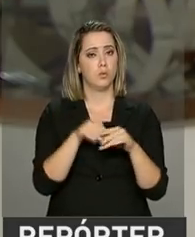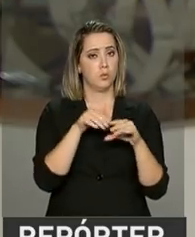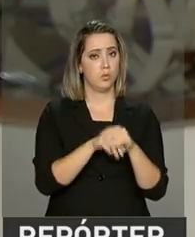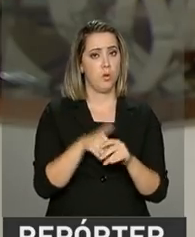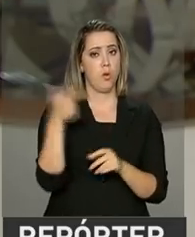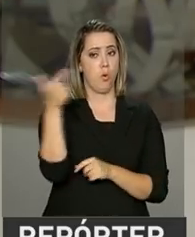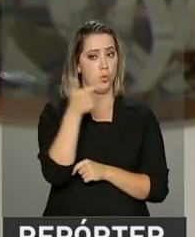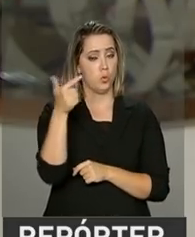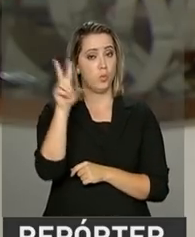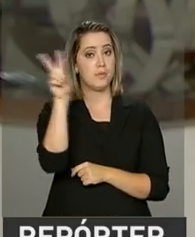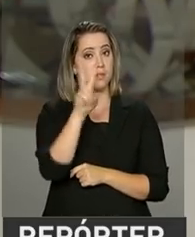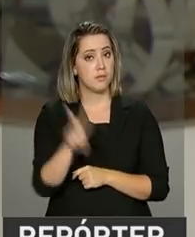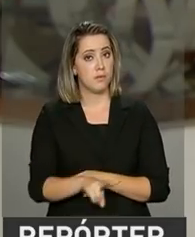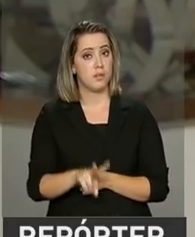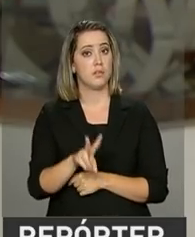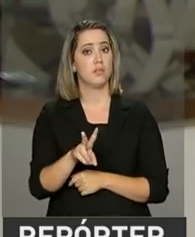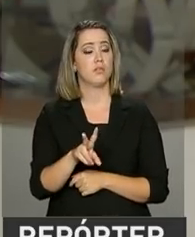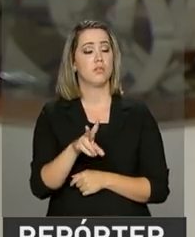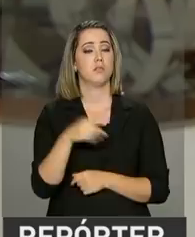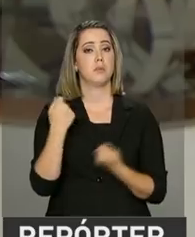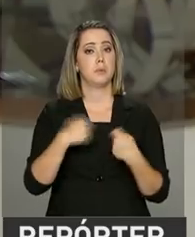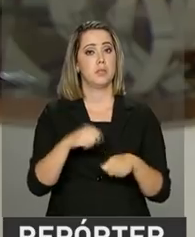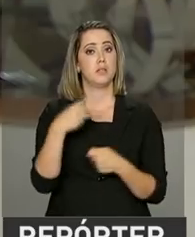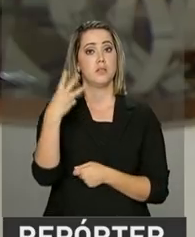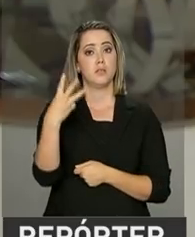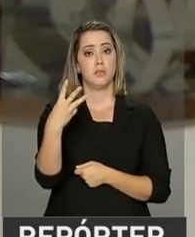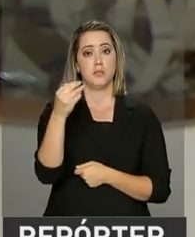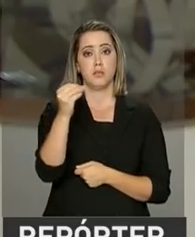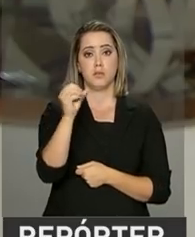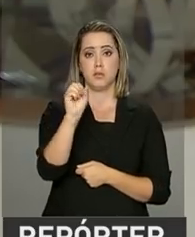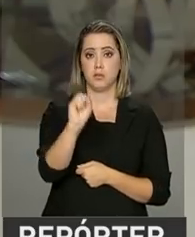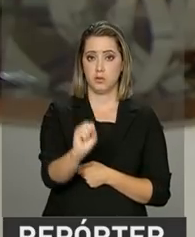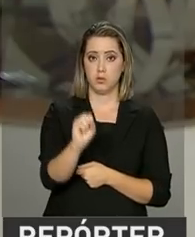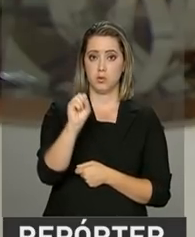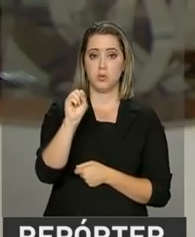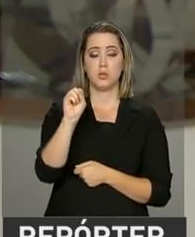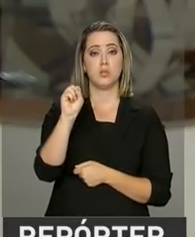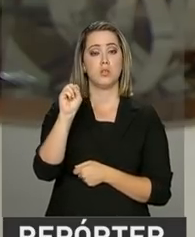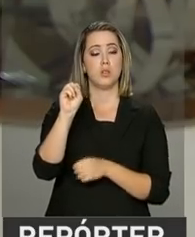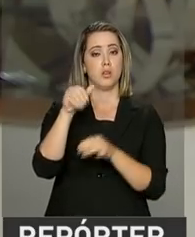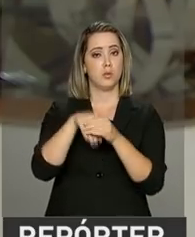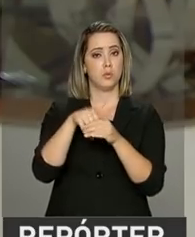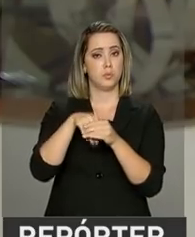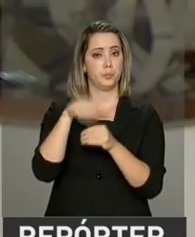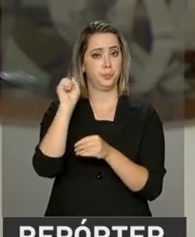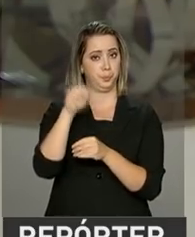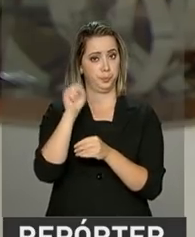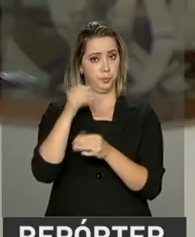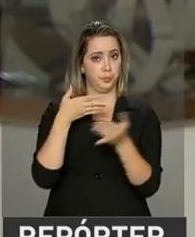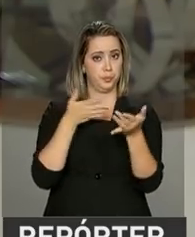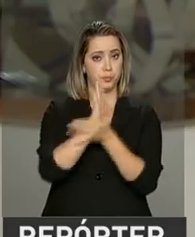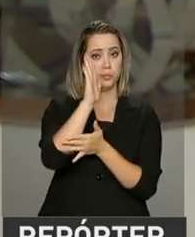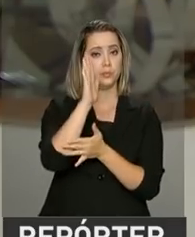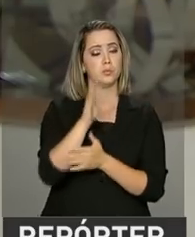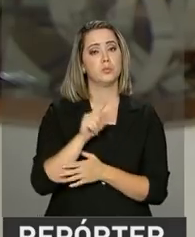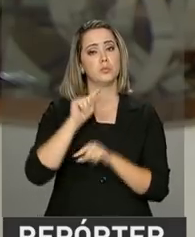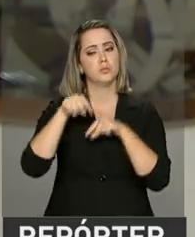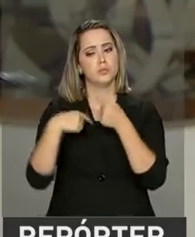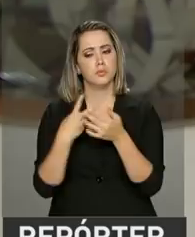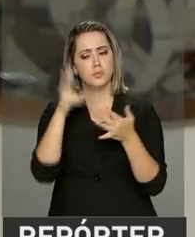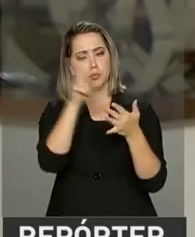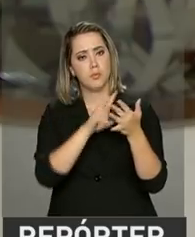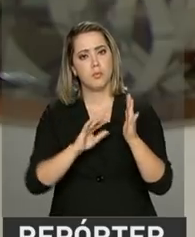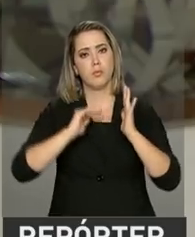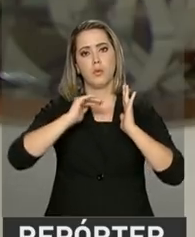em dois turnos e ter o mínimo de 308 votos favoráveis para ser aprovada depois segue para análise